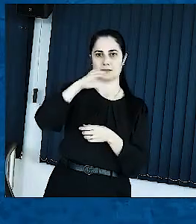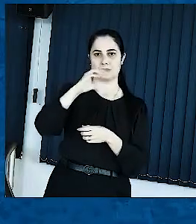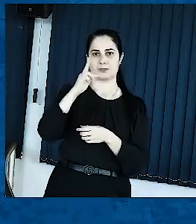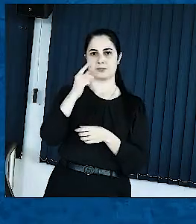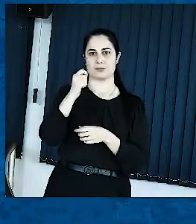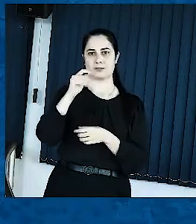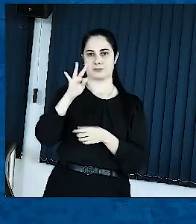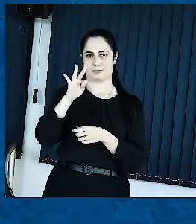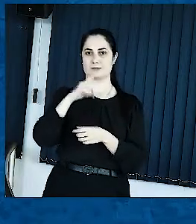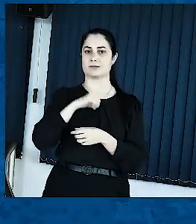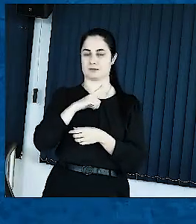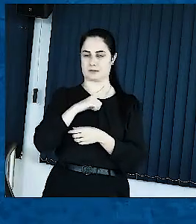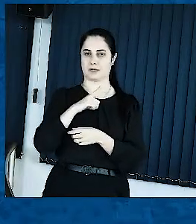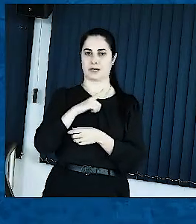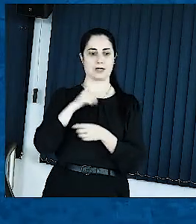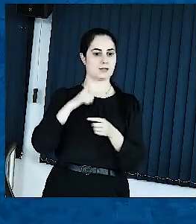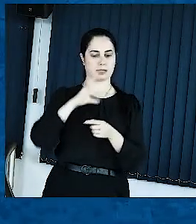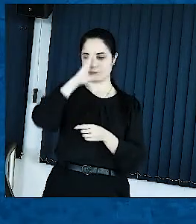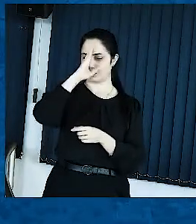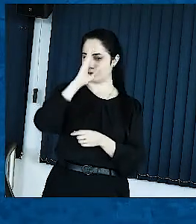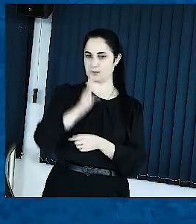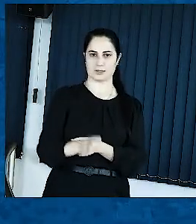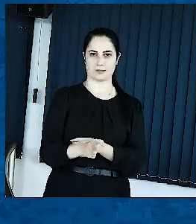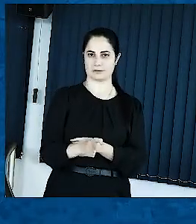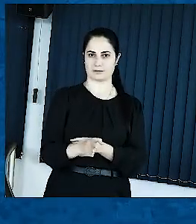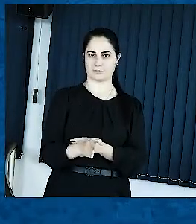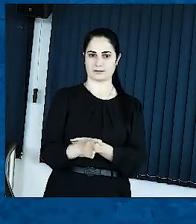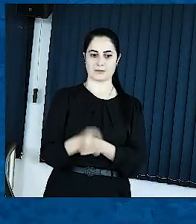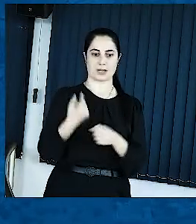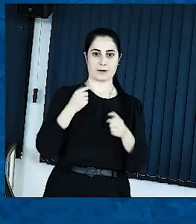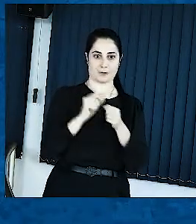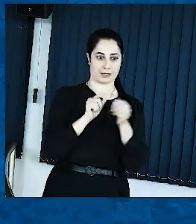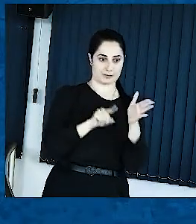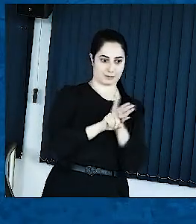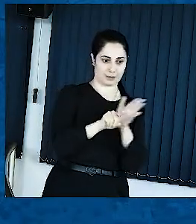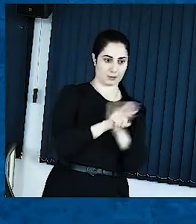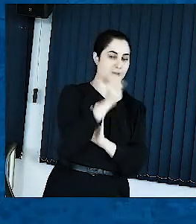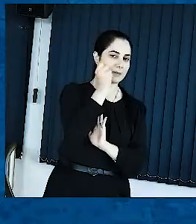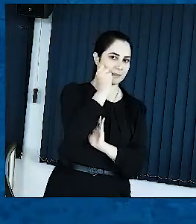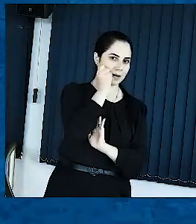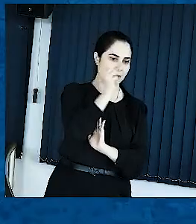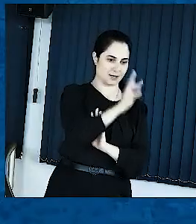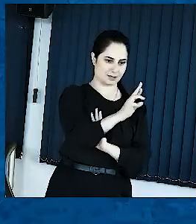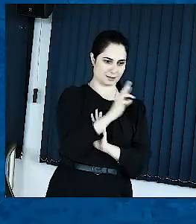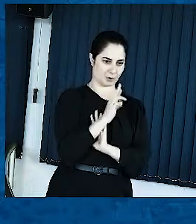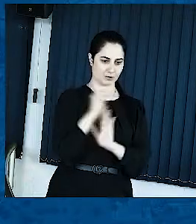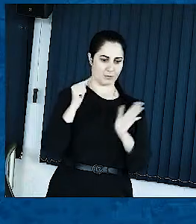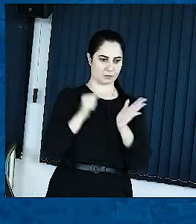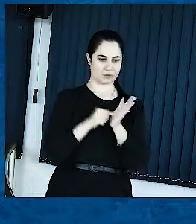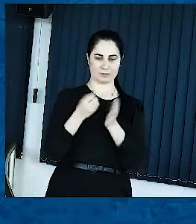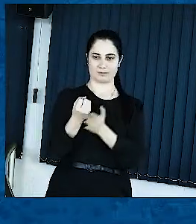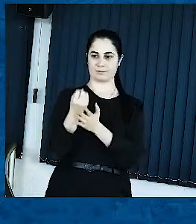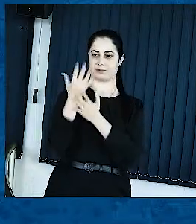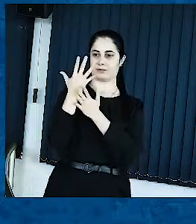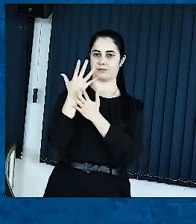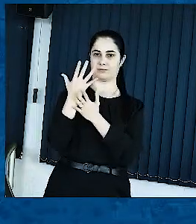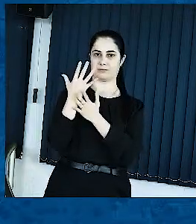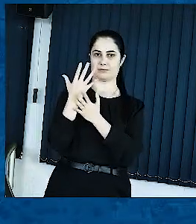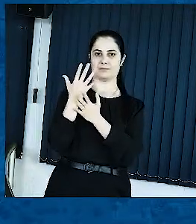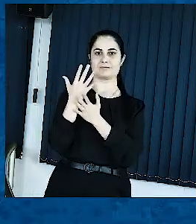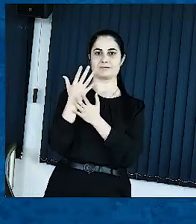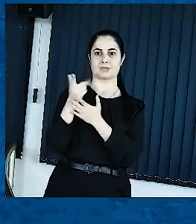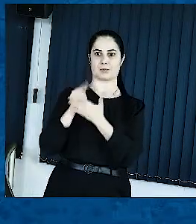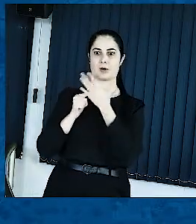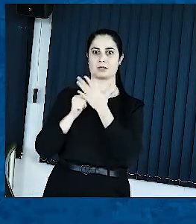fazendo. E ele já dá automático, você faz as perguntas para a mãe, você clica, pum, ele já,